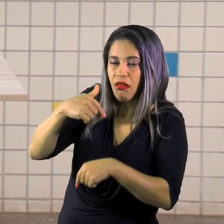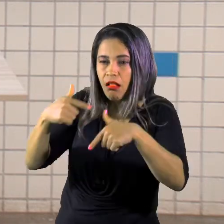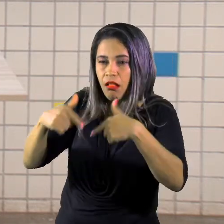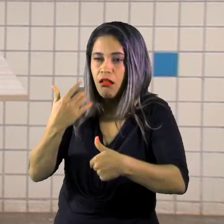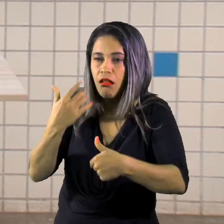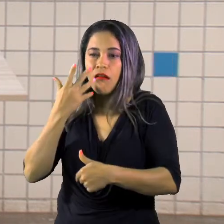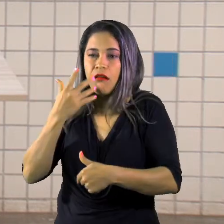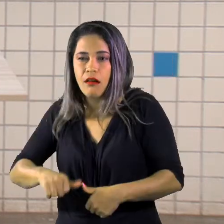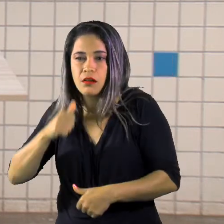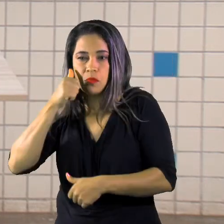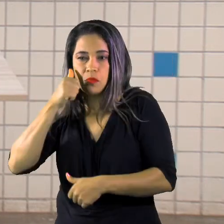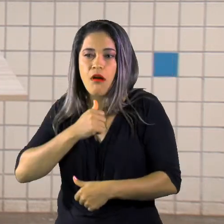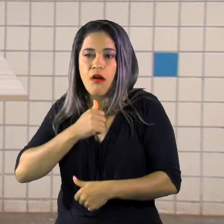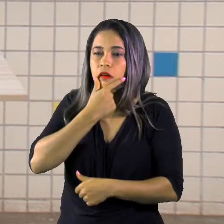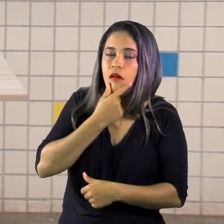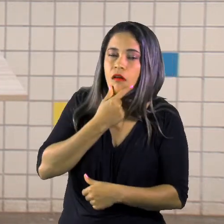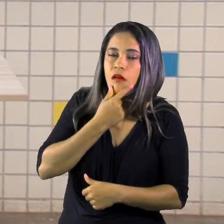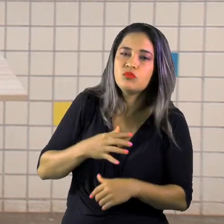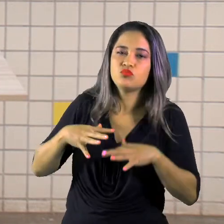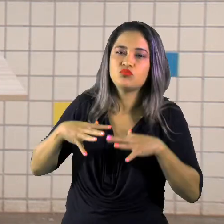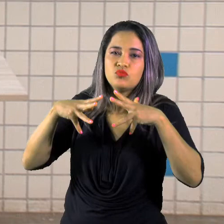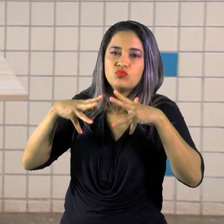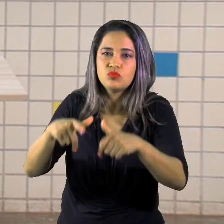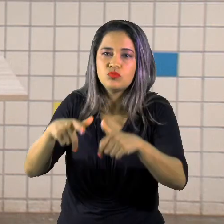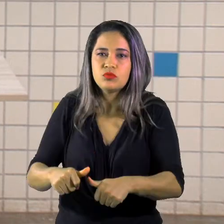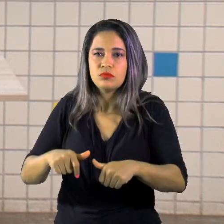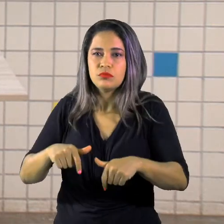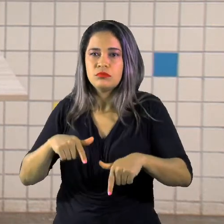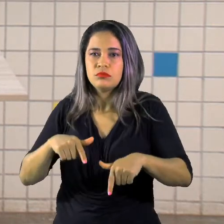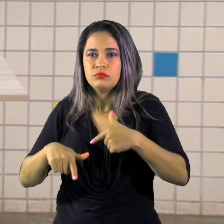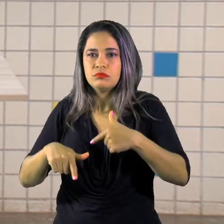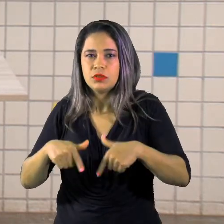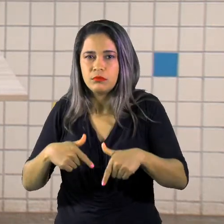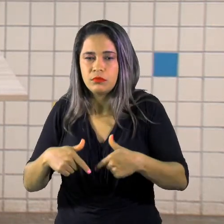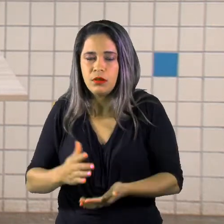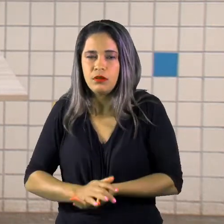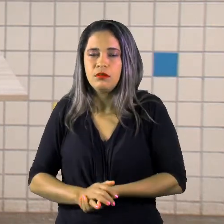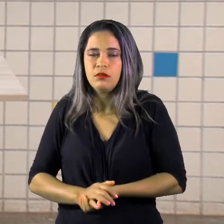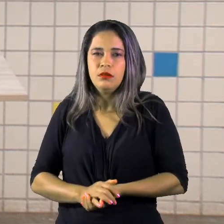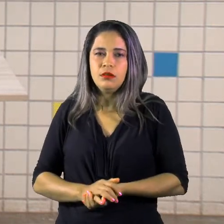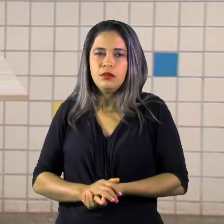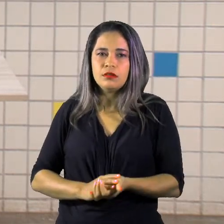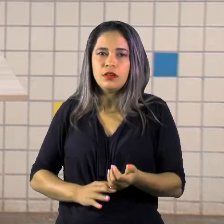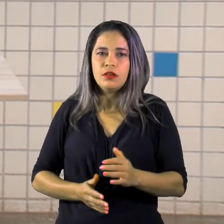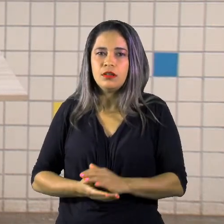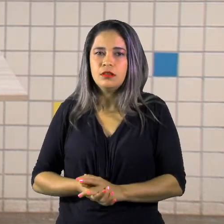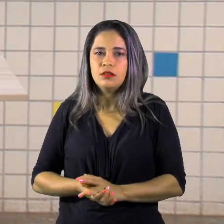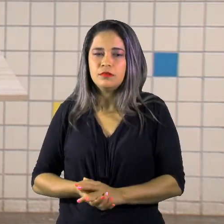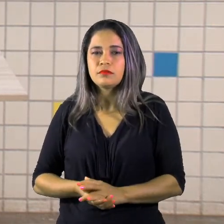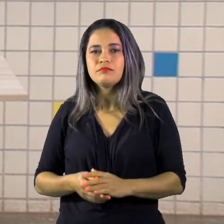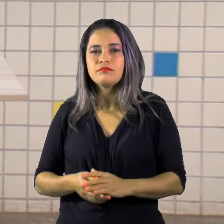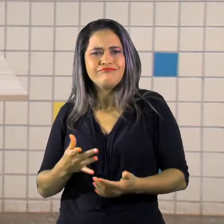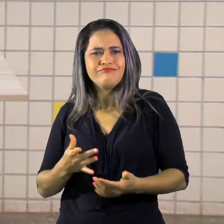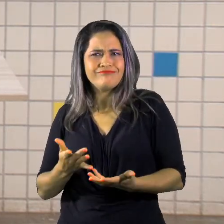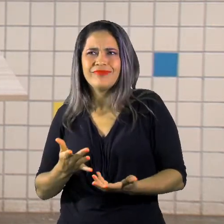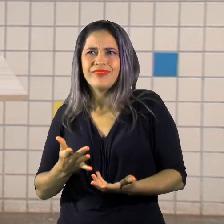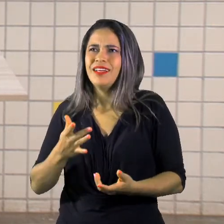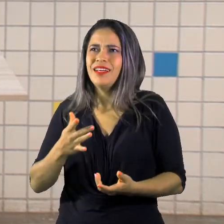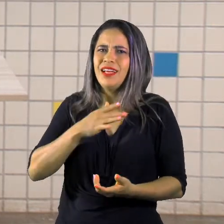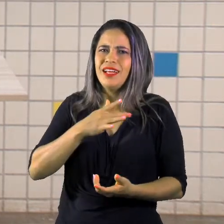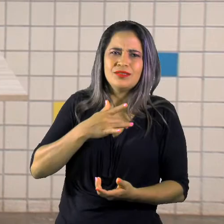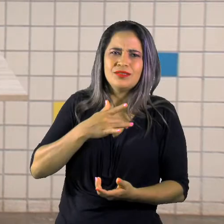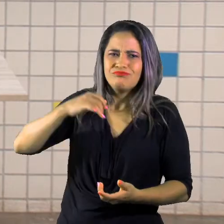crianças, mulheres e homens, todos trabalhando na fábrica. Então, as condições de trabalho eram insalubres,